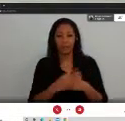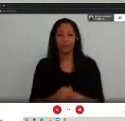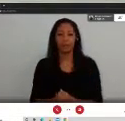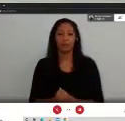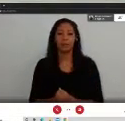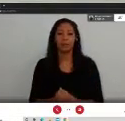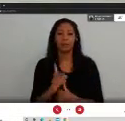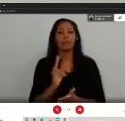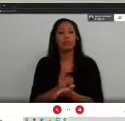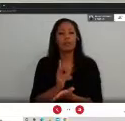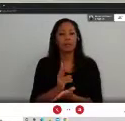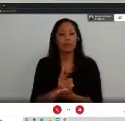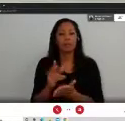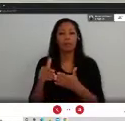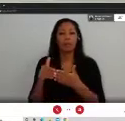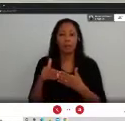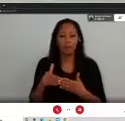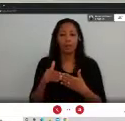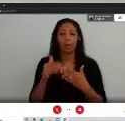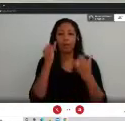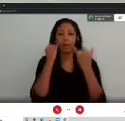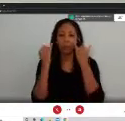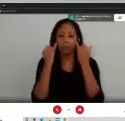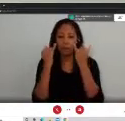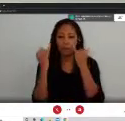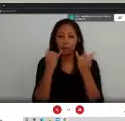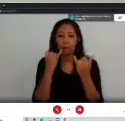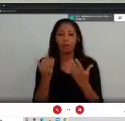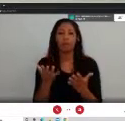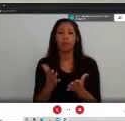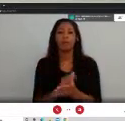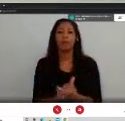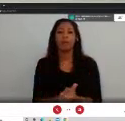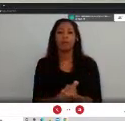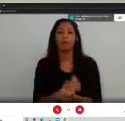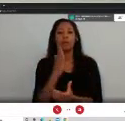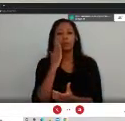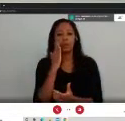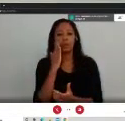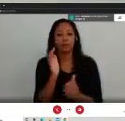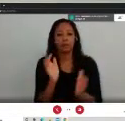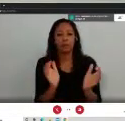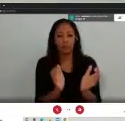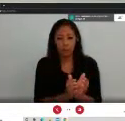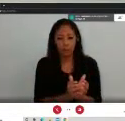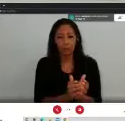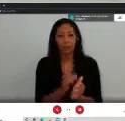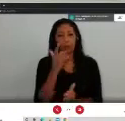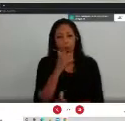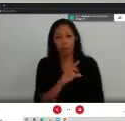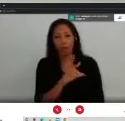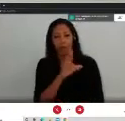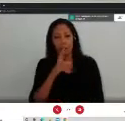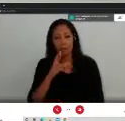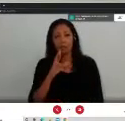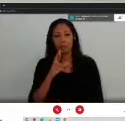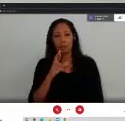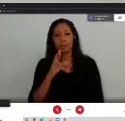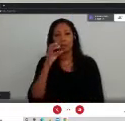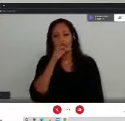pedido informações, pedido solicitações, estão chegando aqui de imediato. Isso é muito importante para que nossa